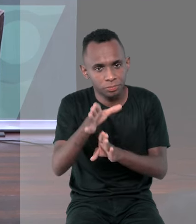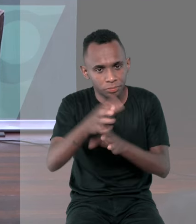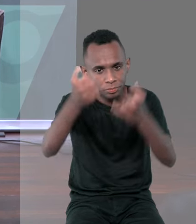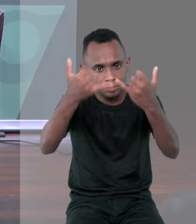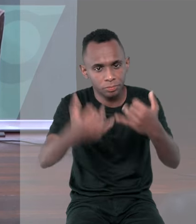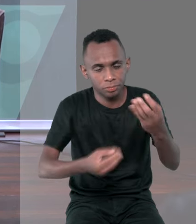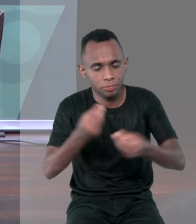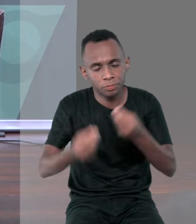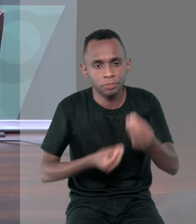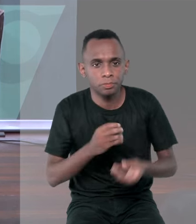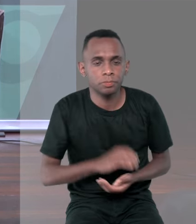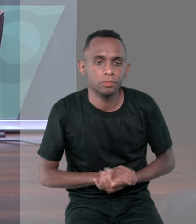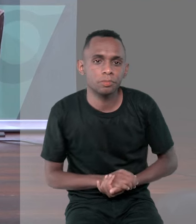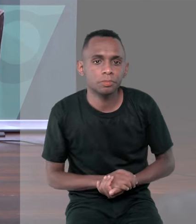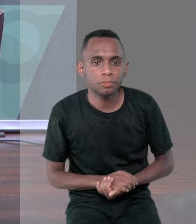Pode.